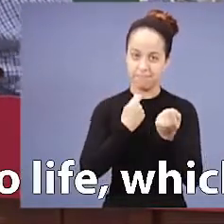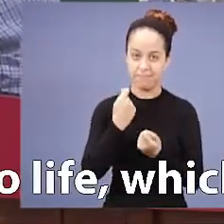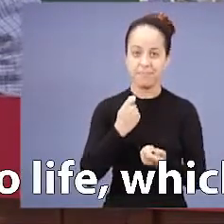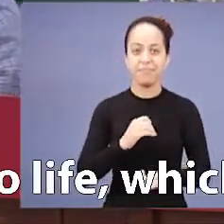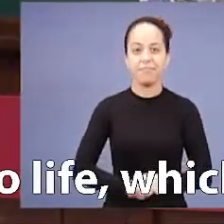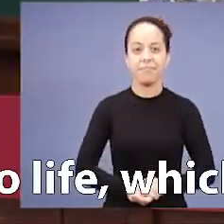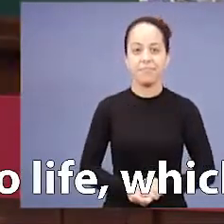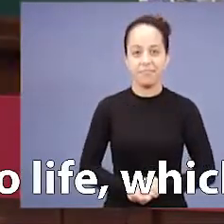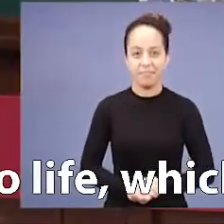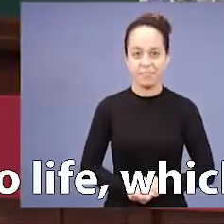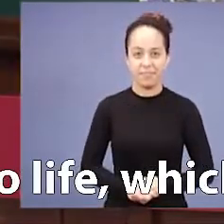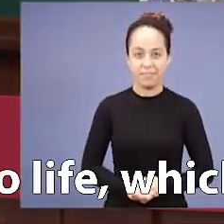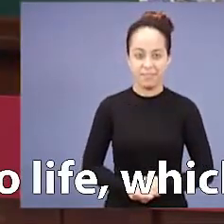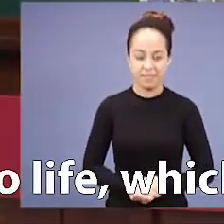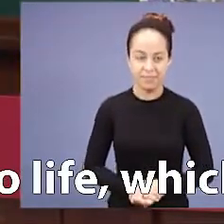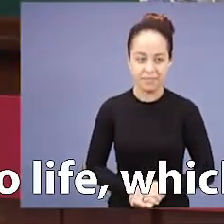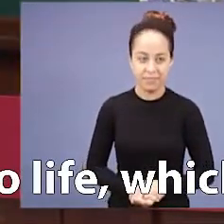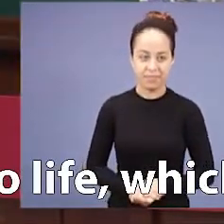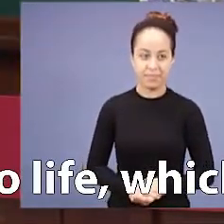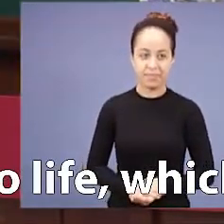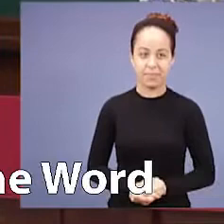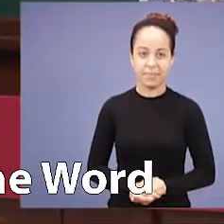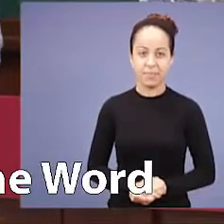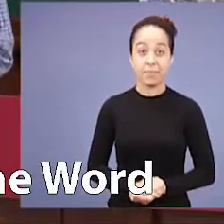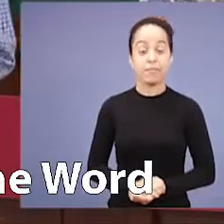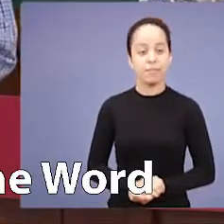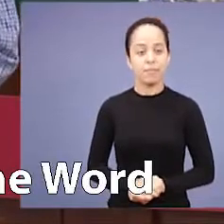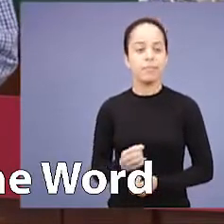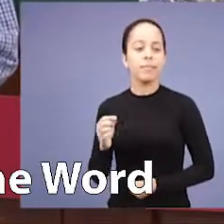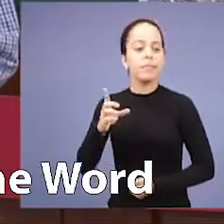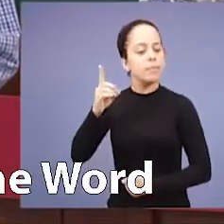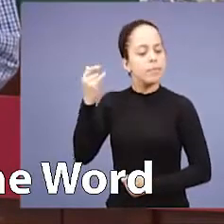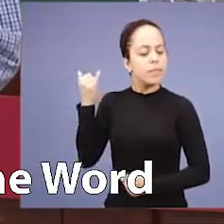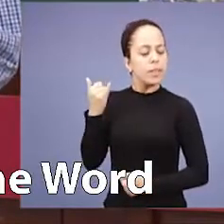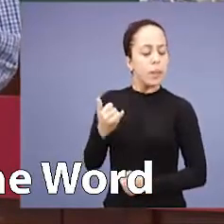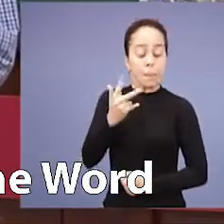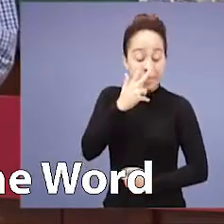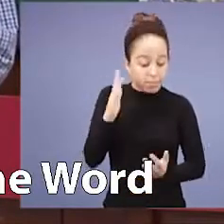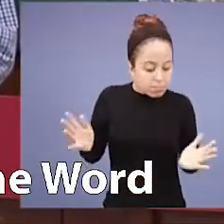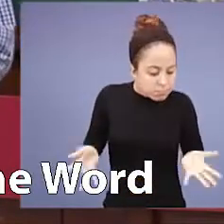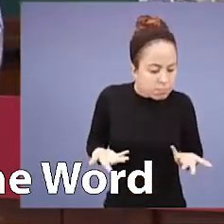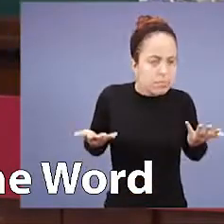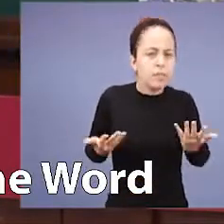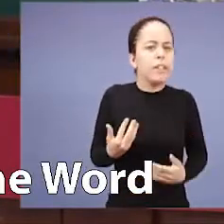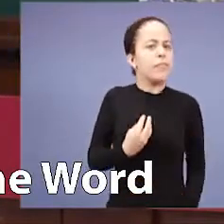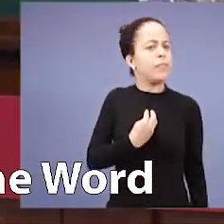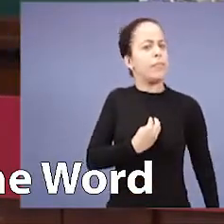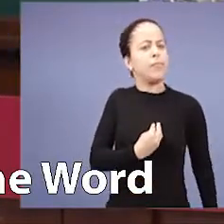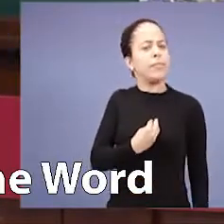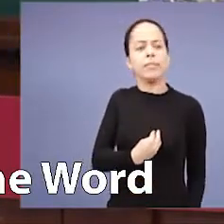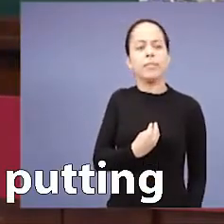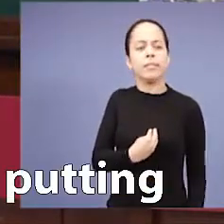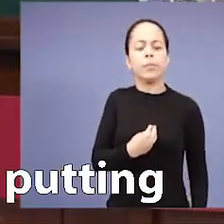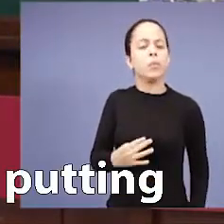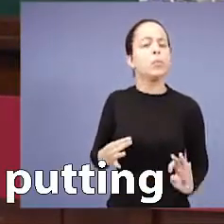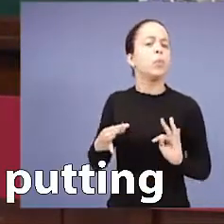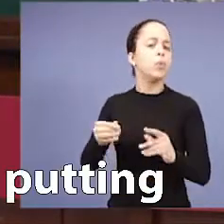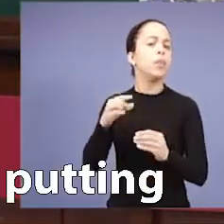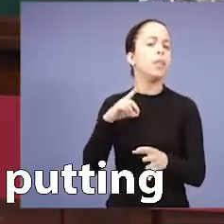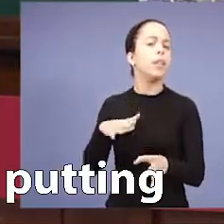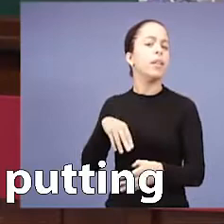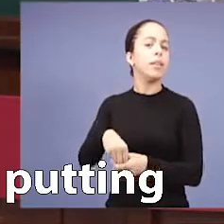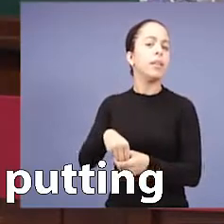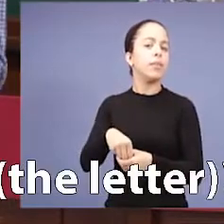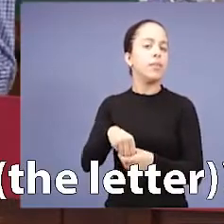todas as ações do verbo que suscitam habita quais são palavras a palavra e todas as ações do vento falando